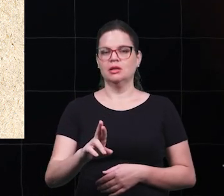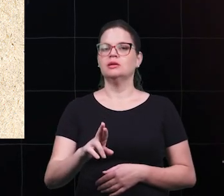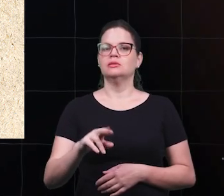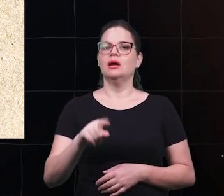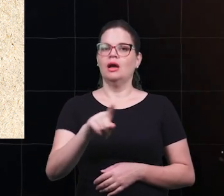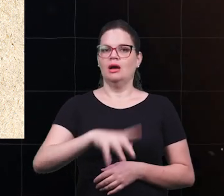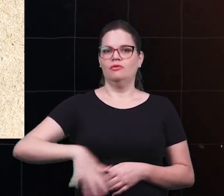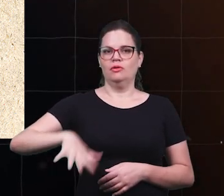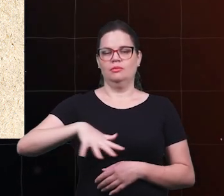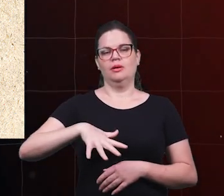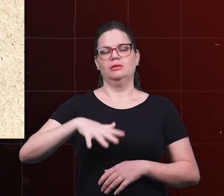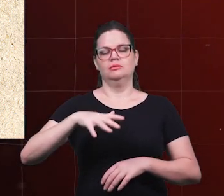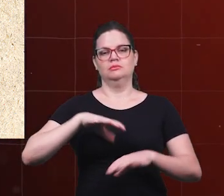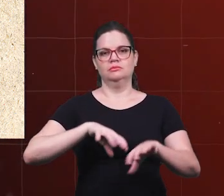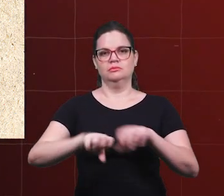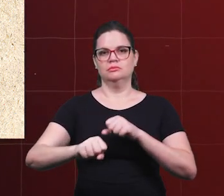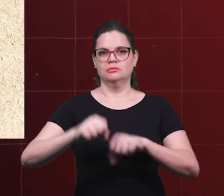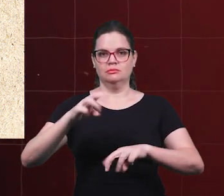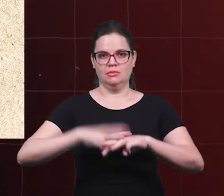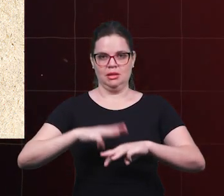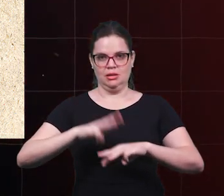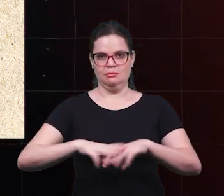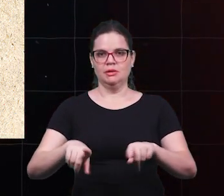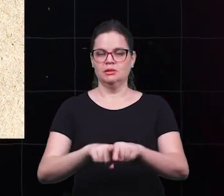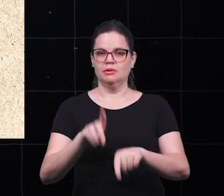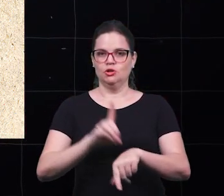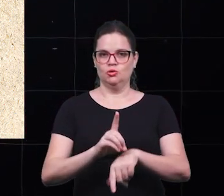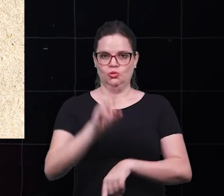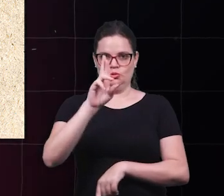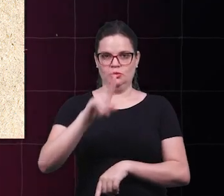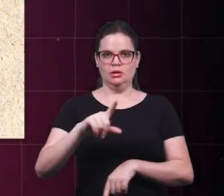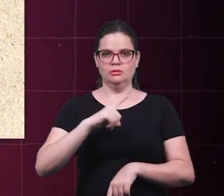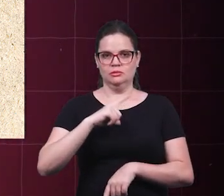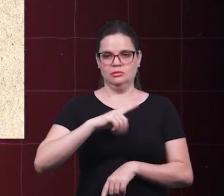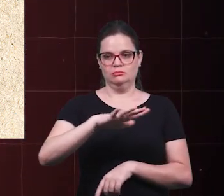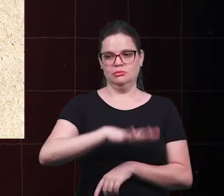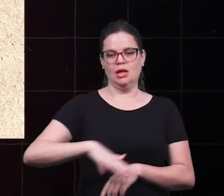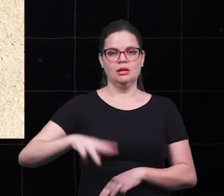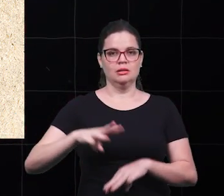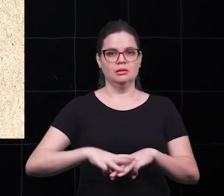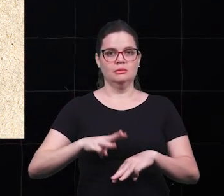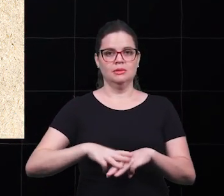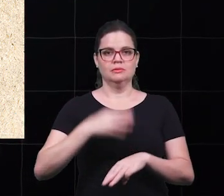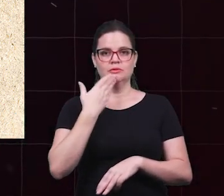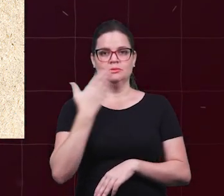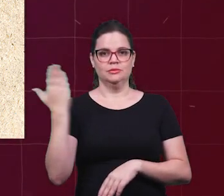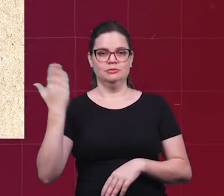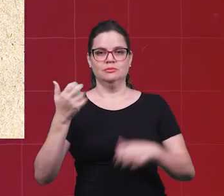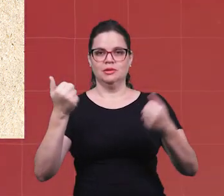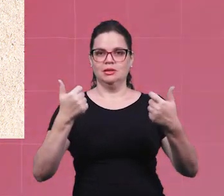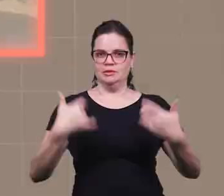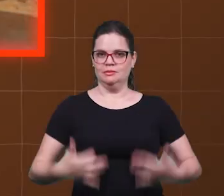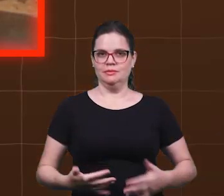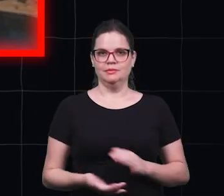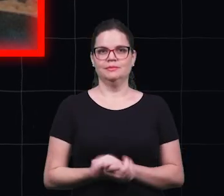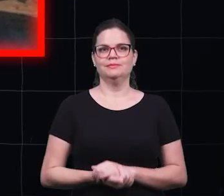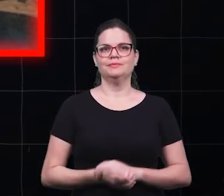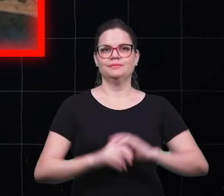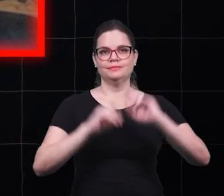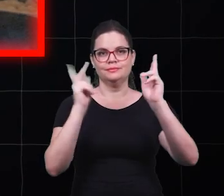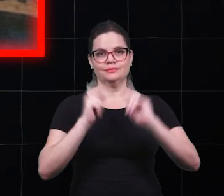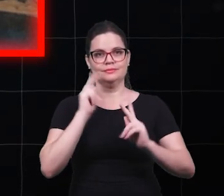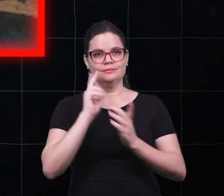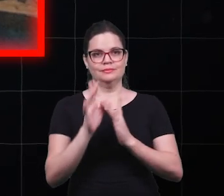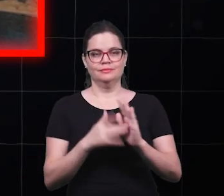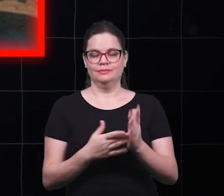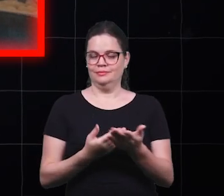graduação em matemática, mestre, é doutor também nessa área do conhecimento, para falar um pouco a respeito disso. A paz do